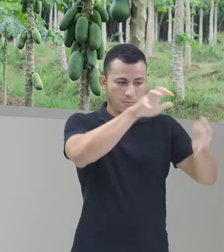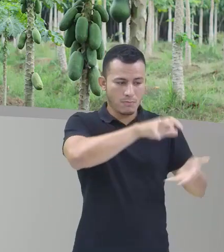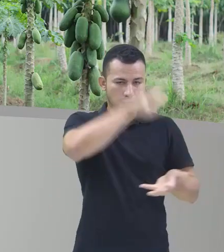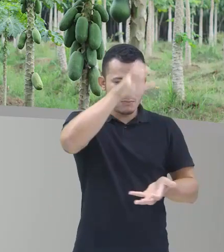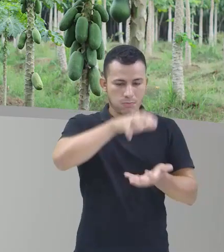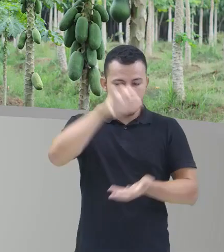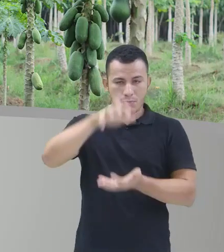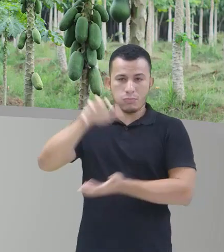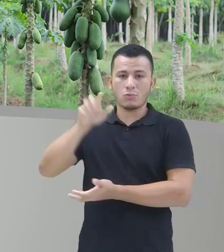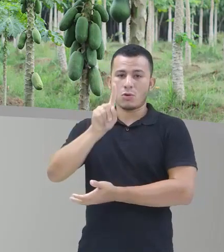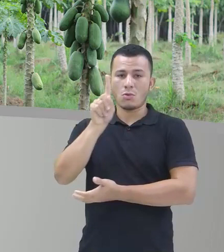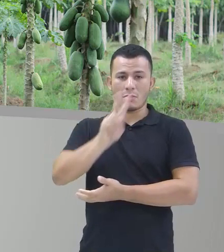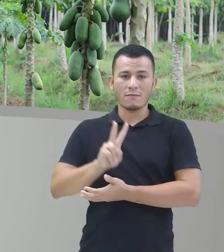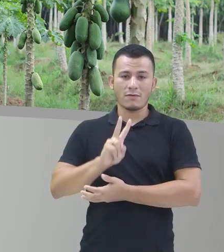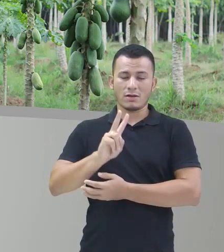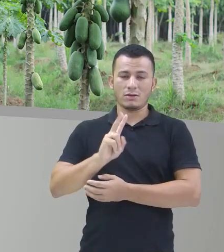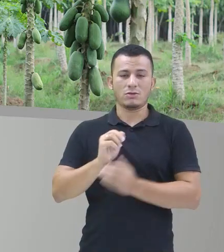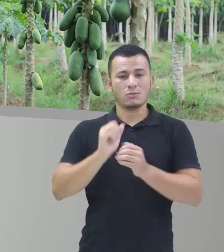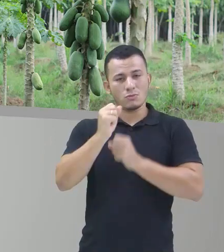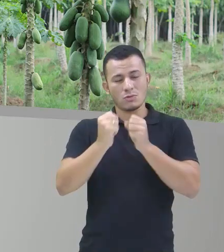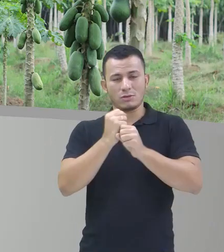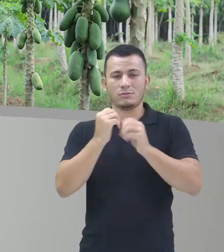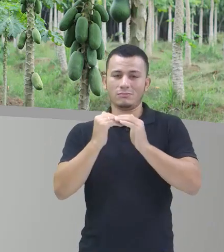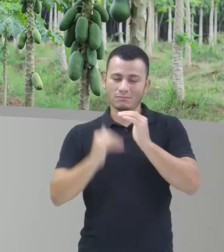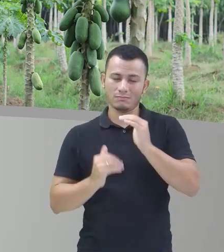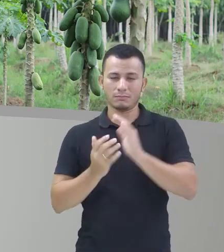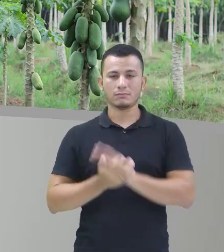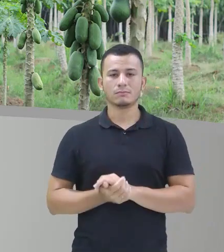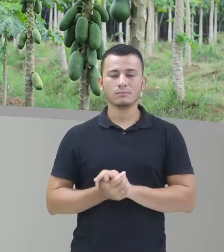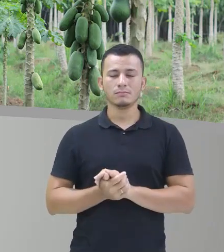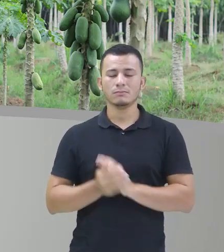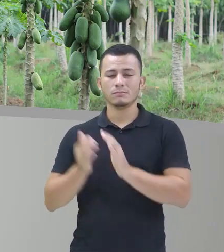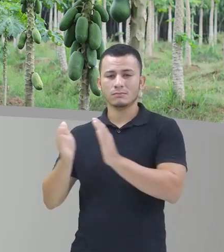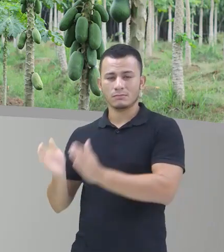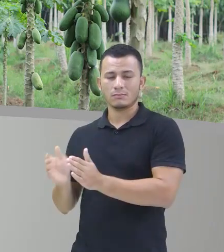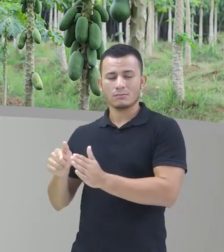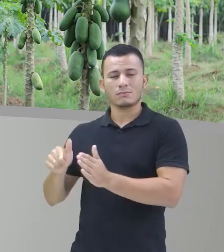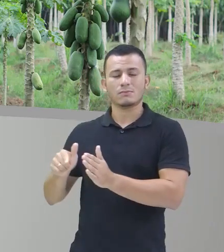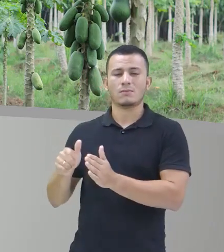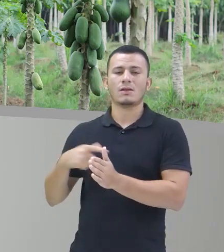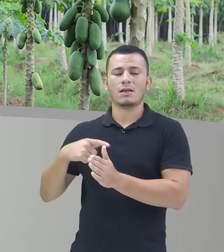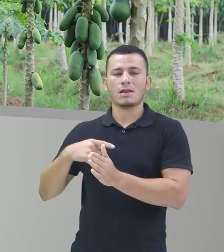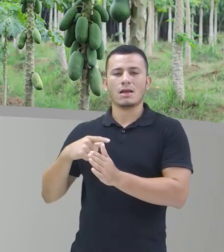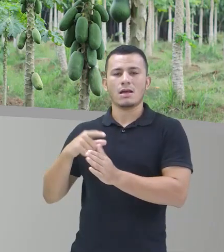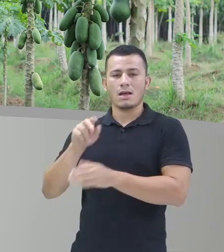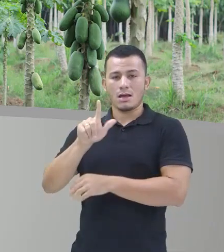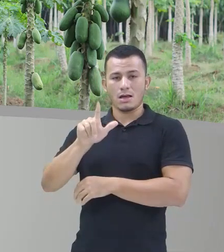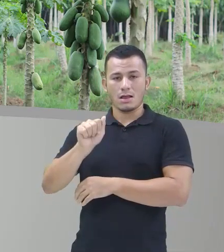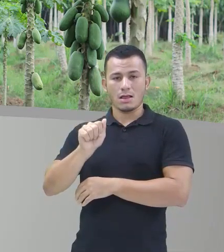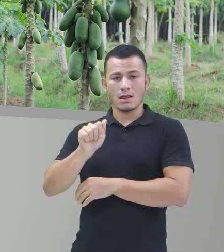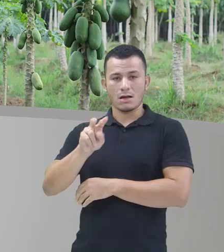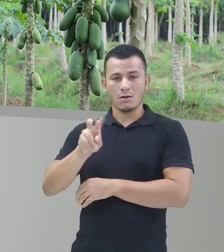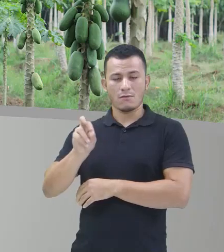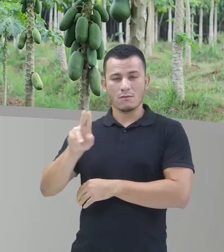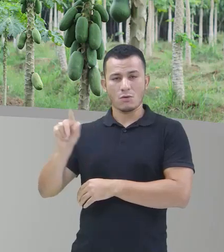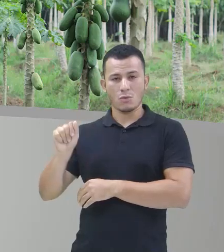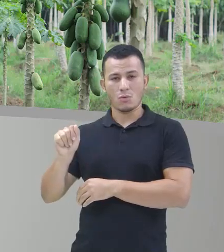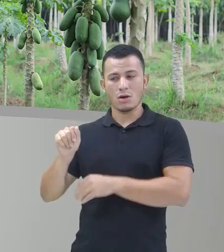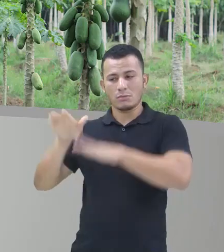lavoura permanente. Na lavoura permanente temos a laranja, a banana,